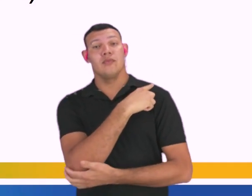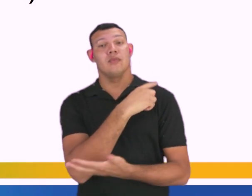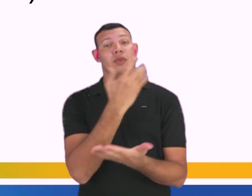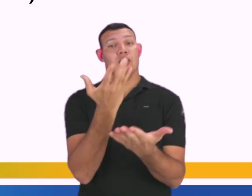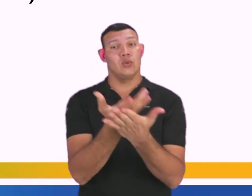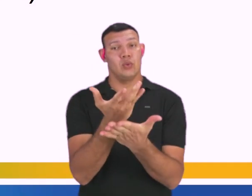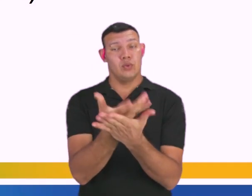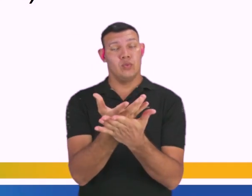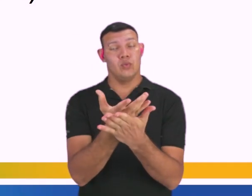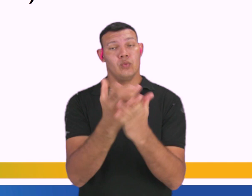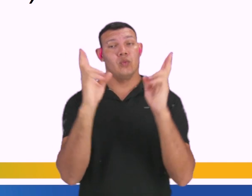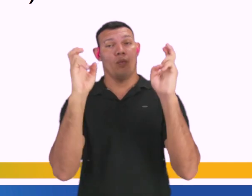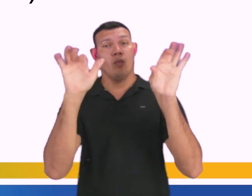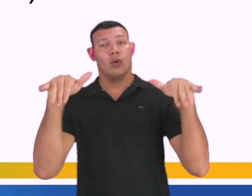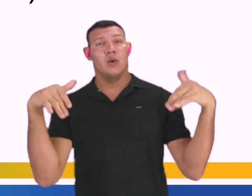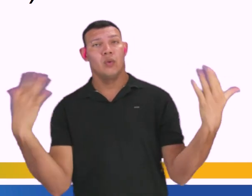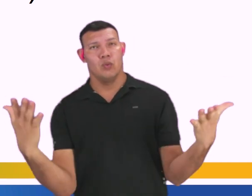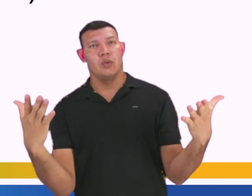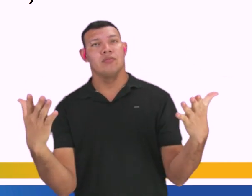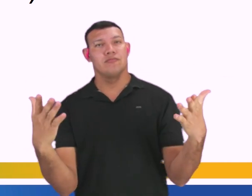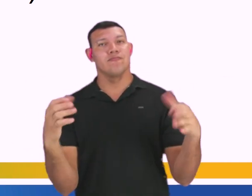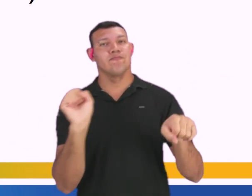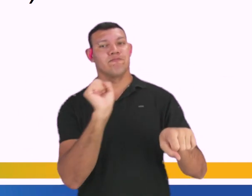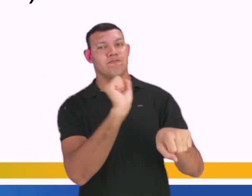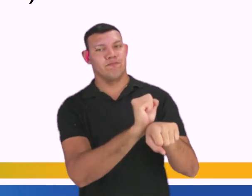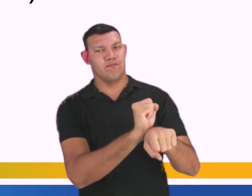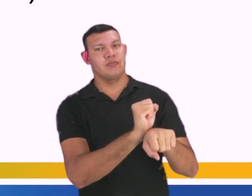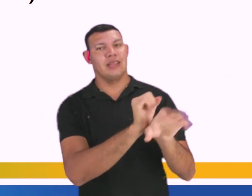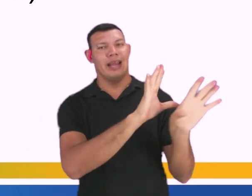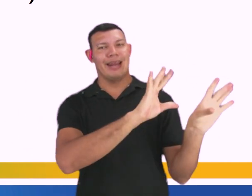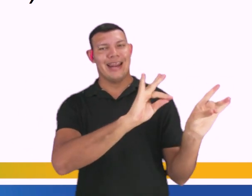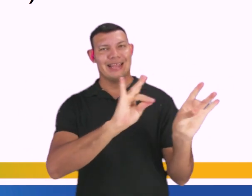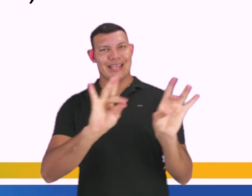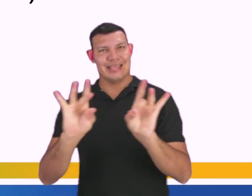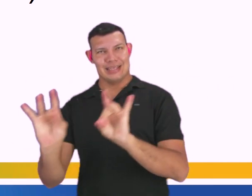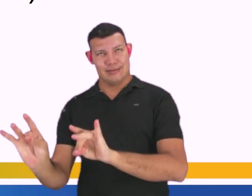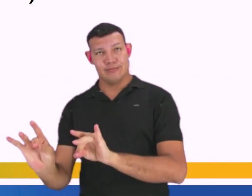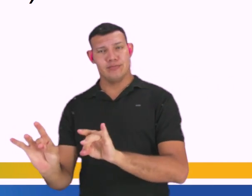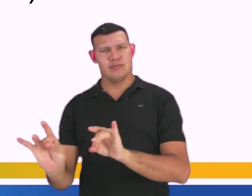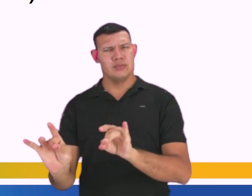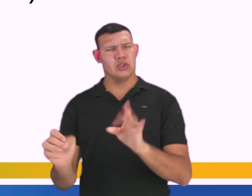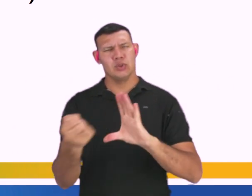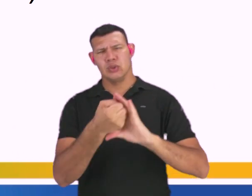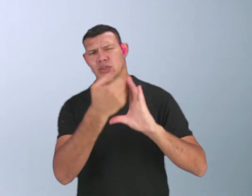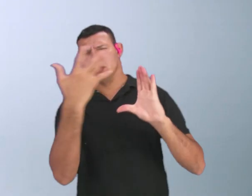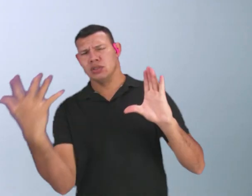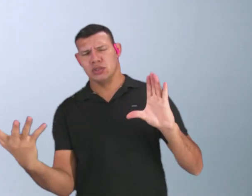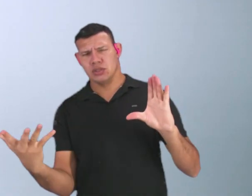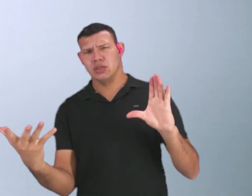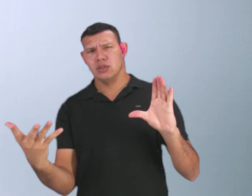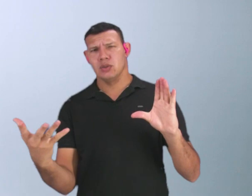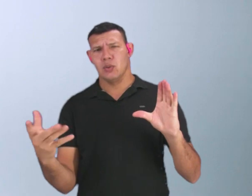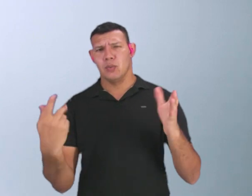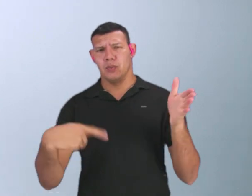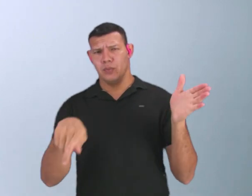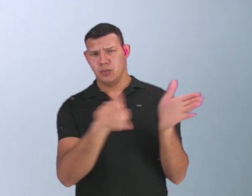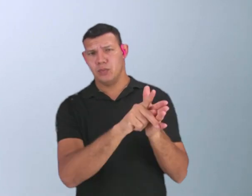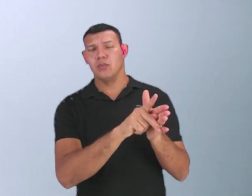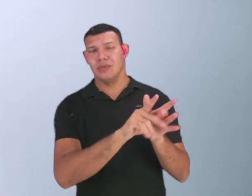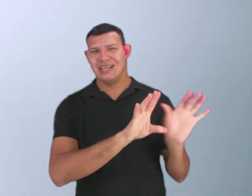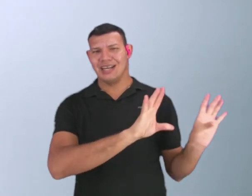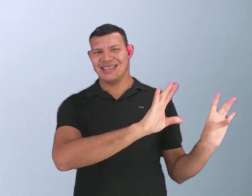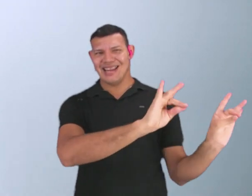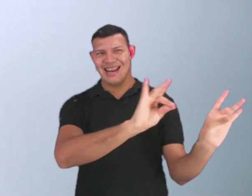fluidos. Saber o que é mesmo um fluido e algumas características relacionadas a ele, especificamente duas delas, que é a densidade